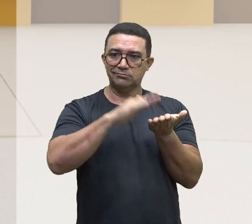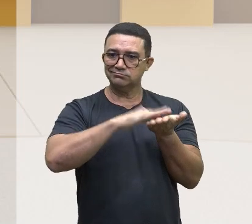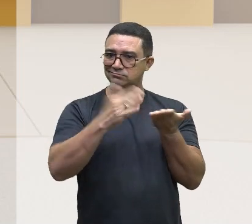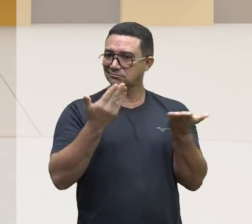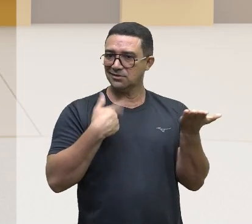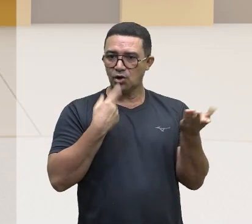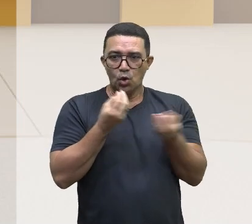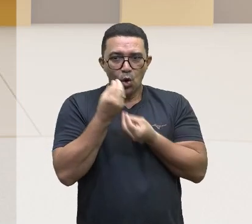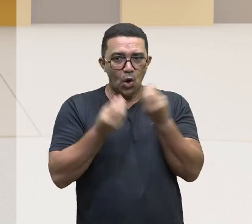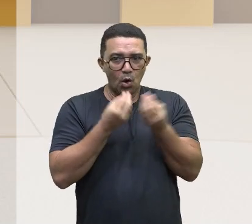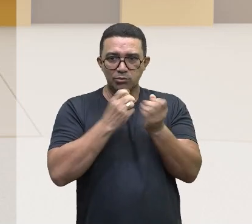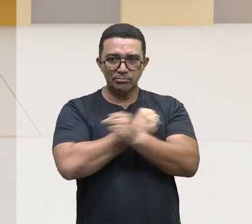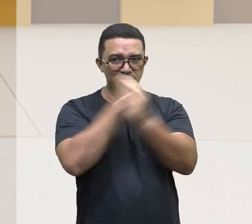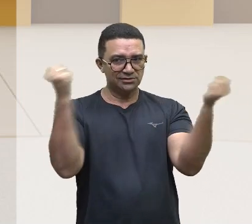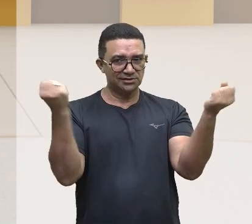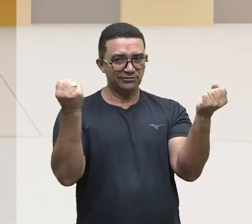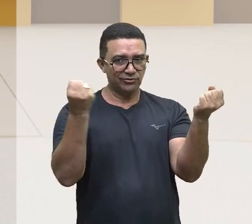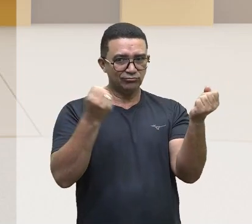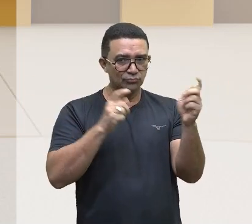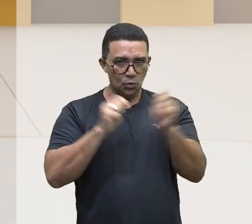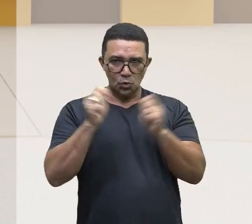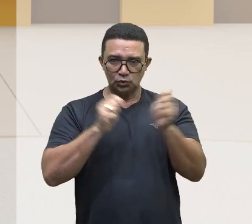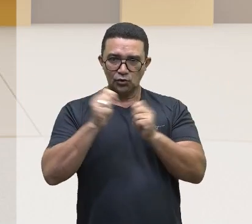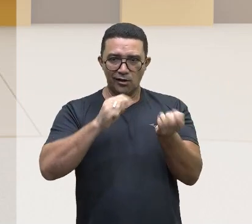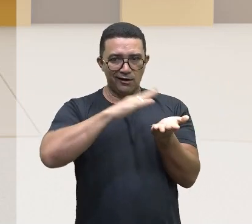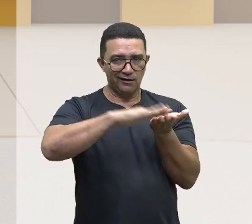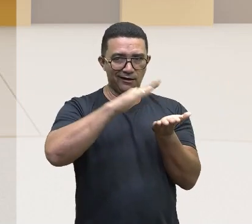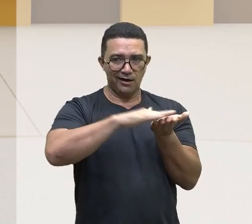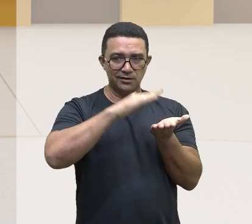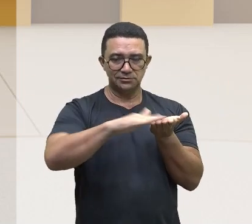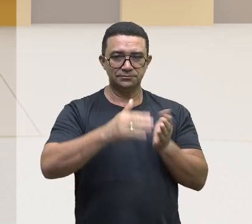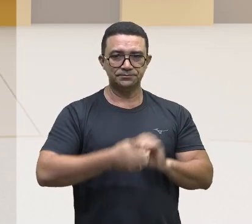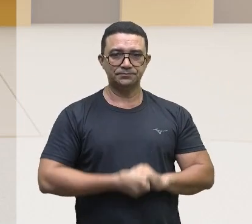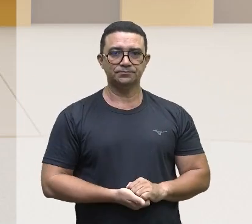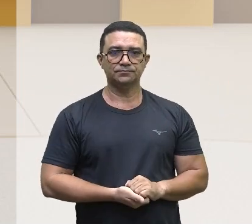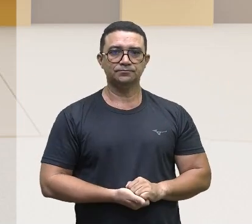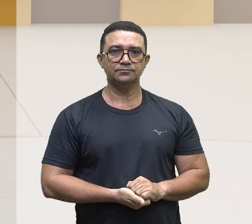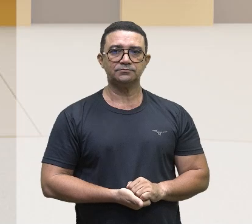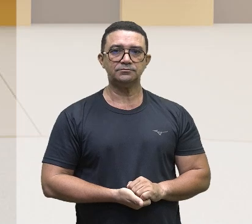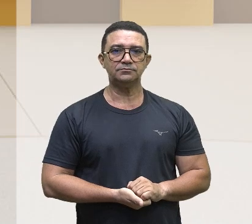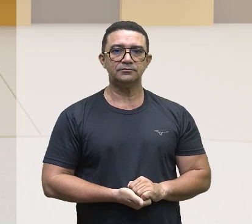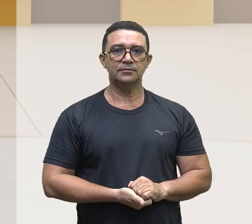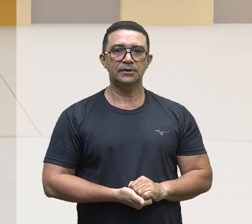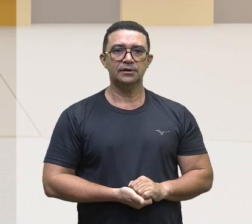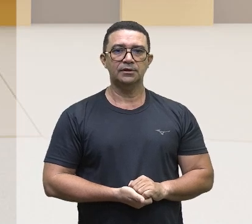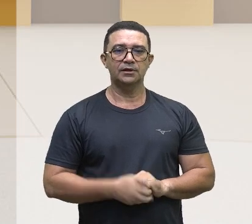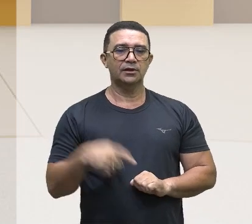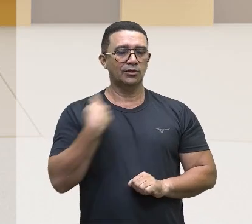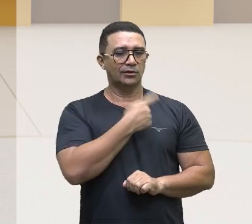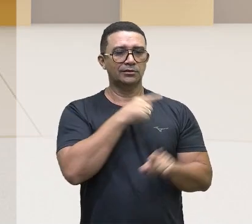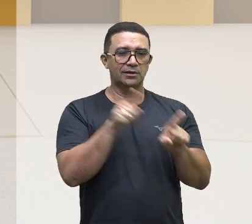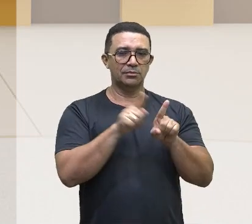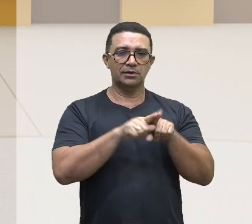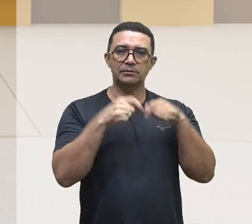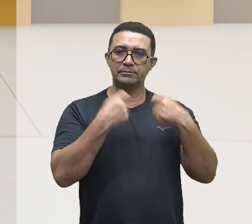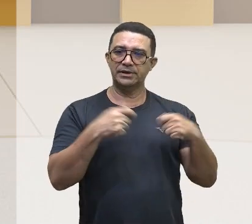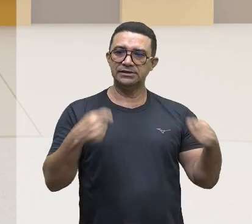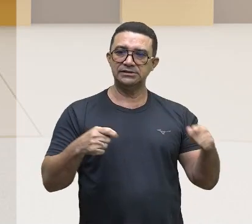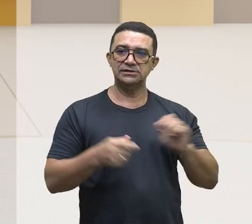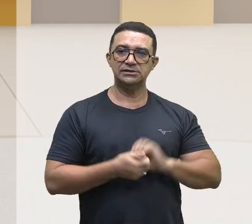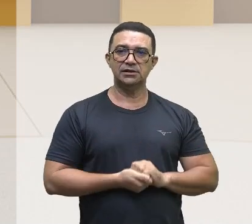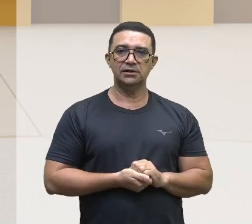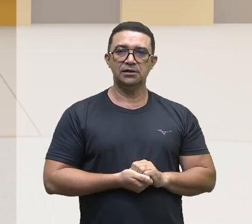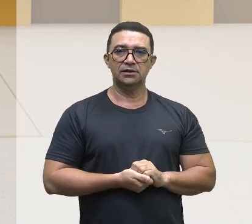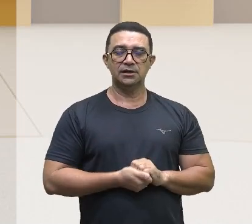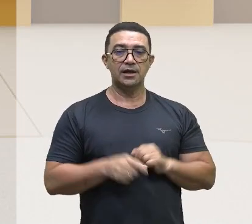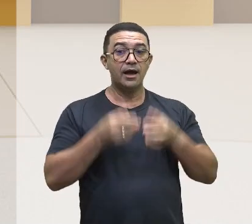difícil manter o controle dos gastos, não é verdade? O que mais que a gente pode observar? A gente precisa manter a organização,